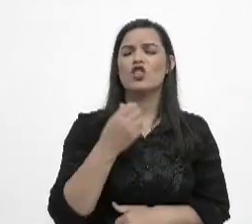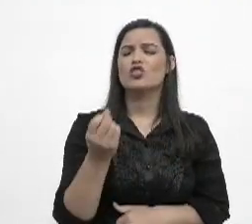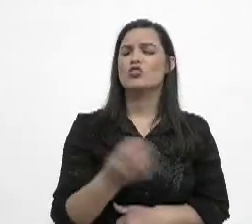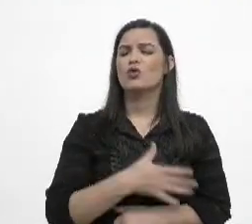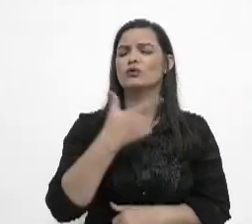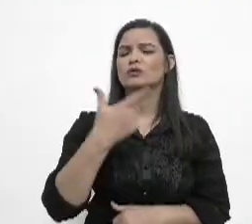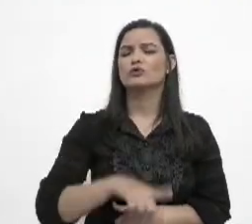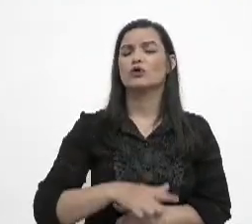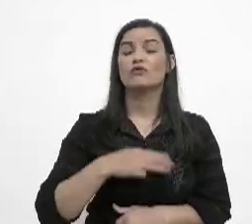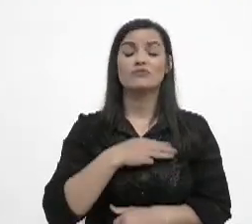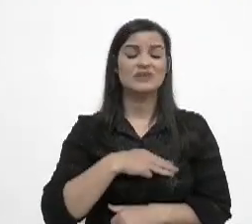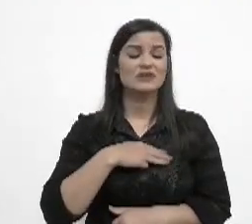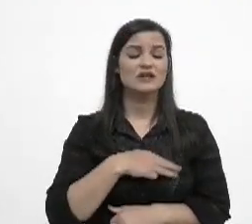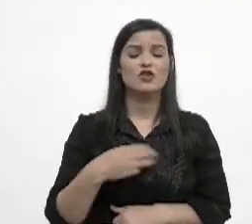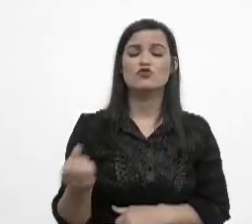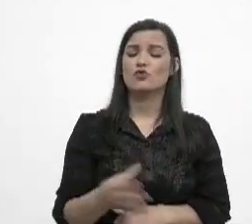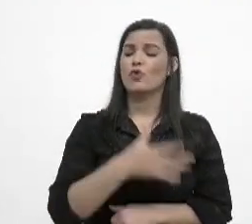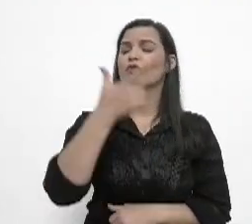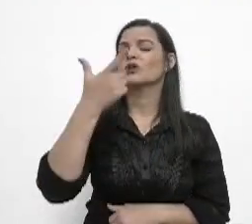possa se renovar.